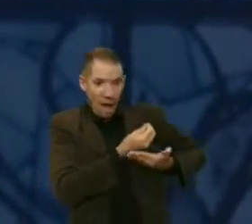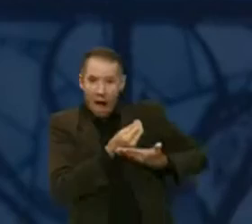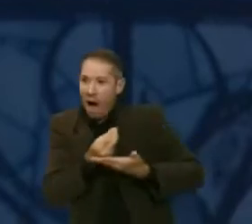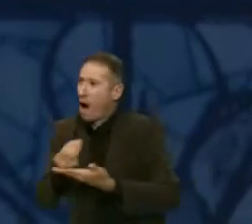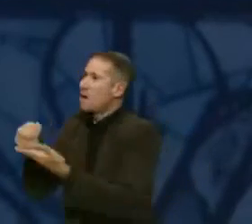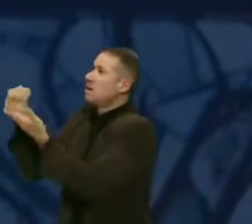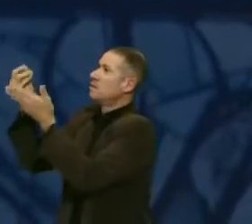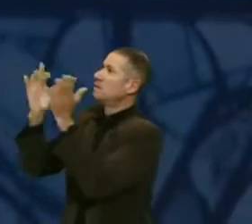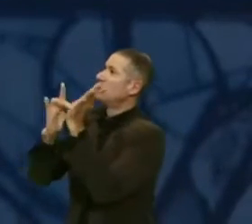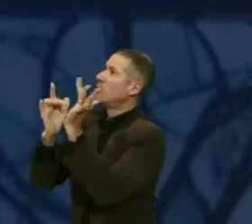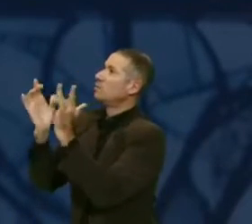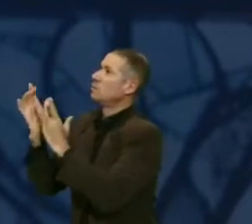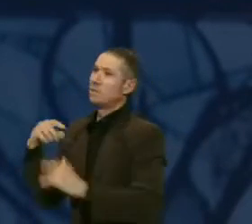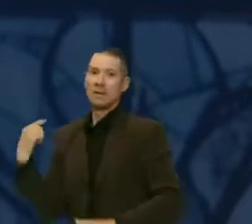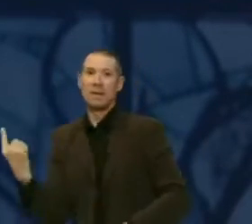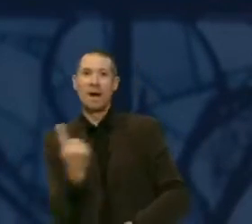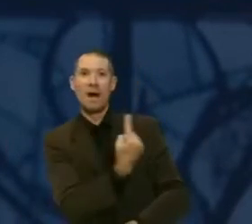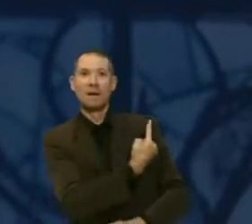nós orávamos.